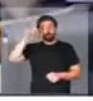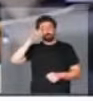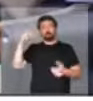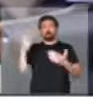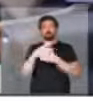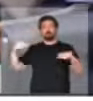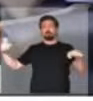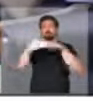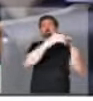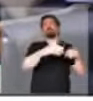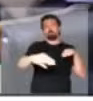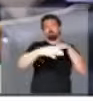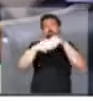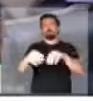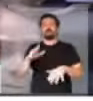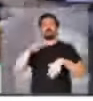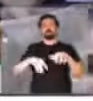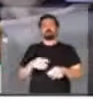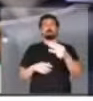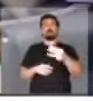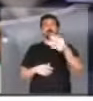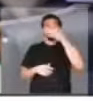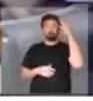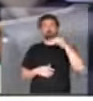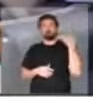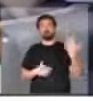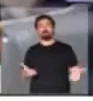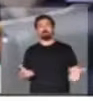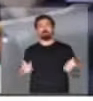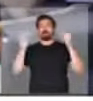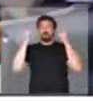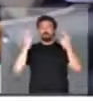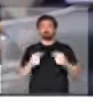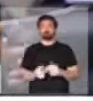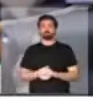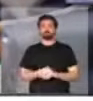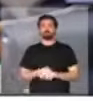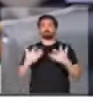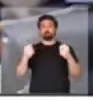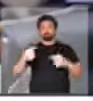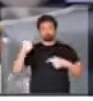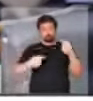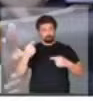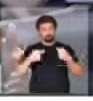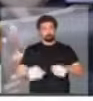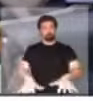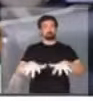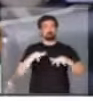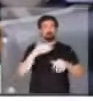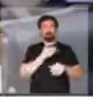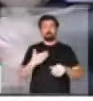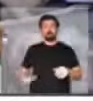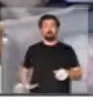ter acidente e às vezes 3, 4 mortes. Então é um absurdo, vamos debater em audiência pública, mas